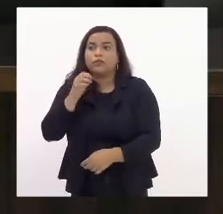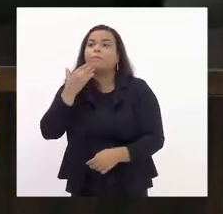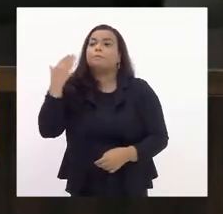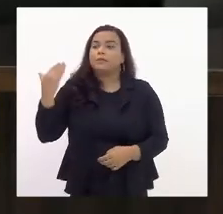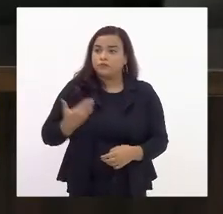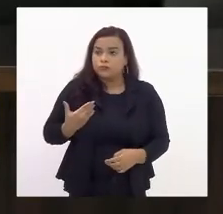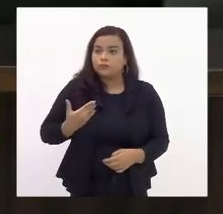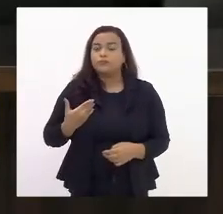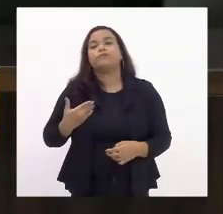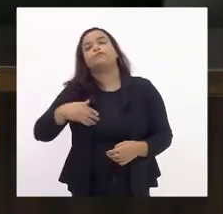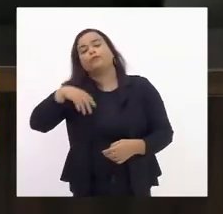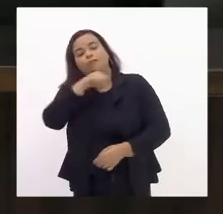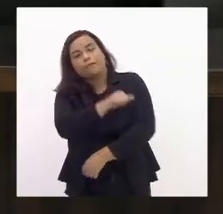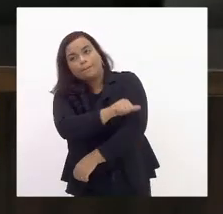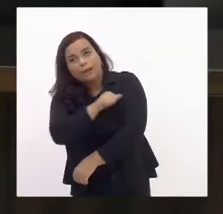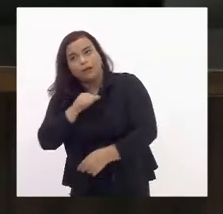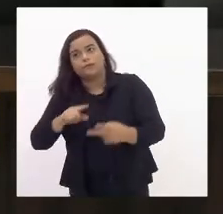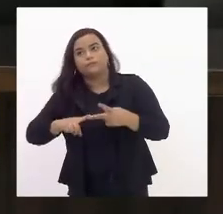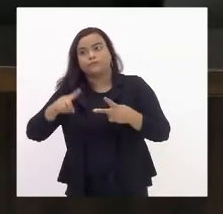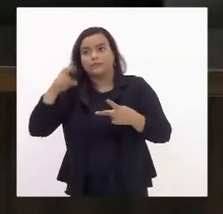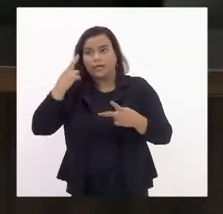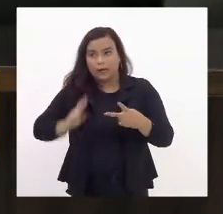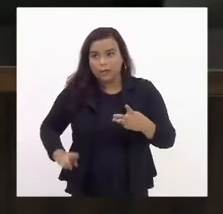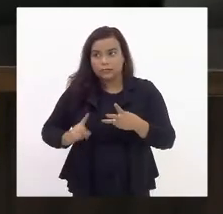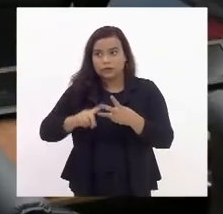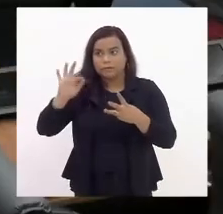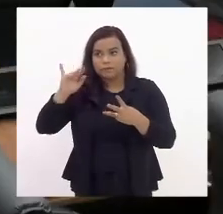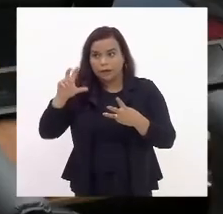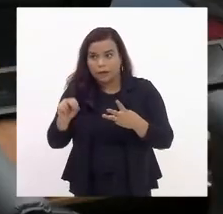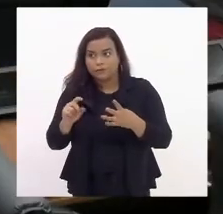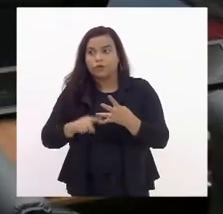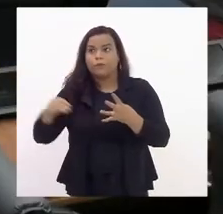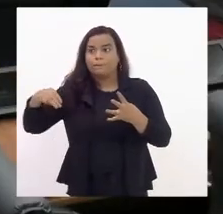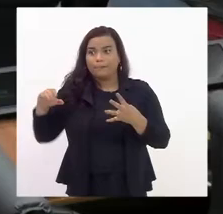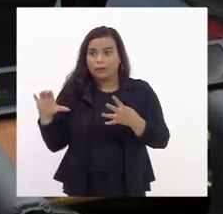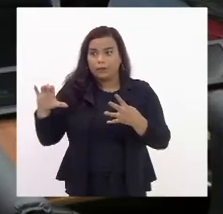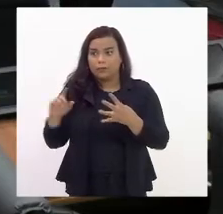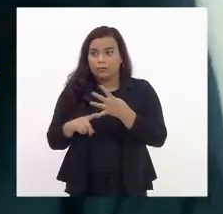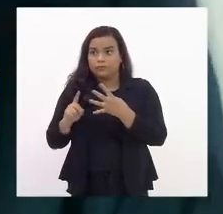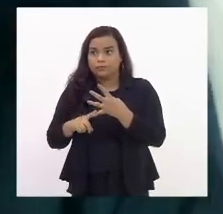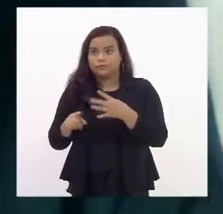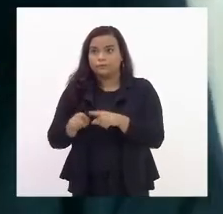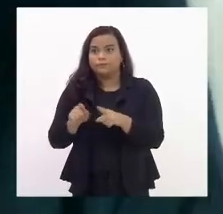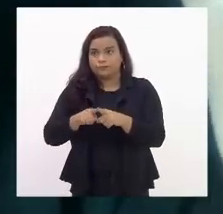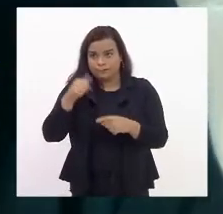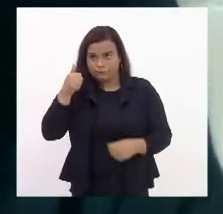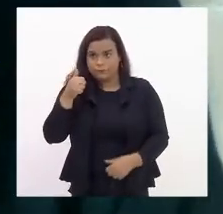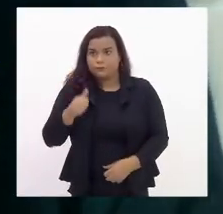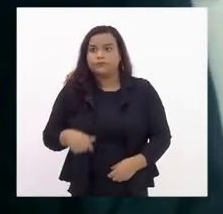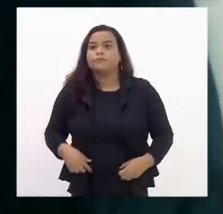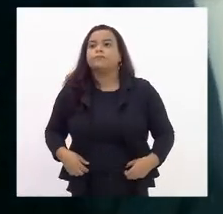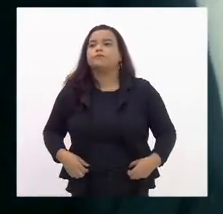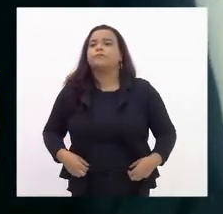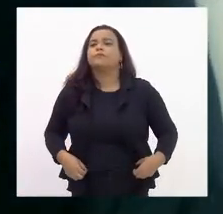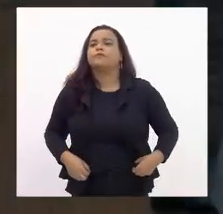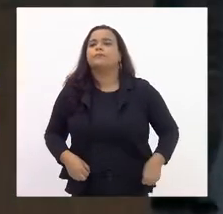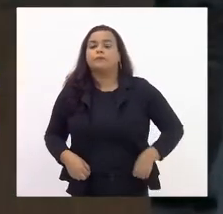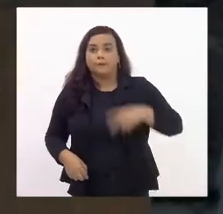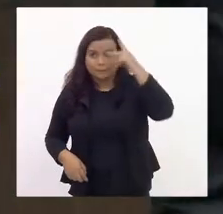ok? Carlos Mink. E Carlos Mink também. Presidente,